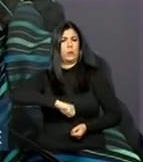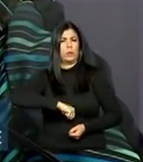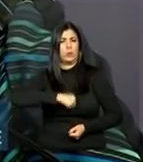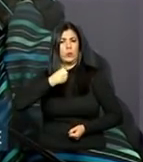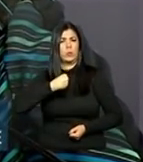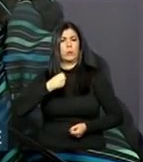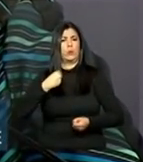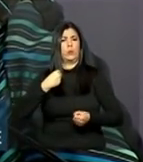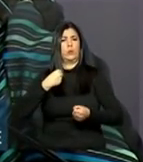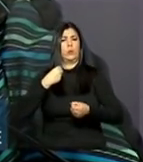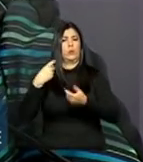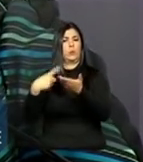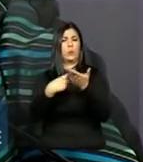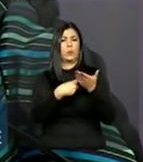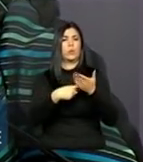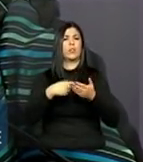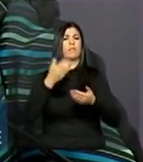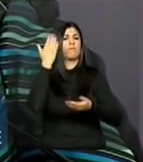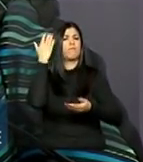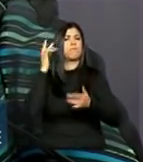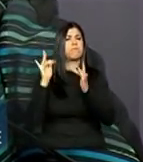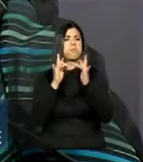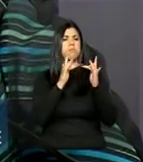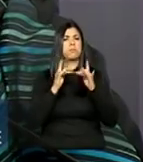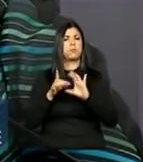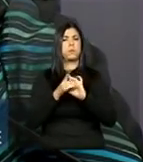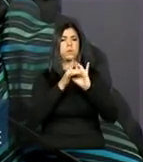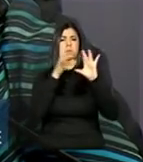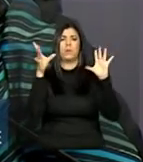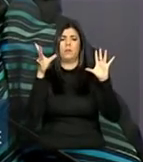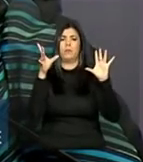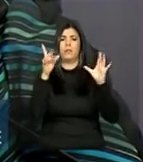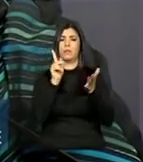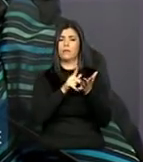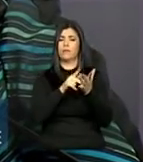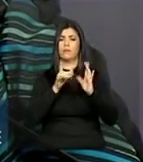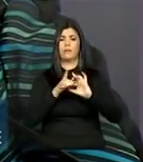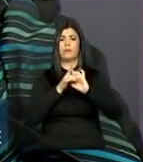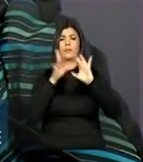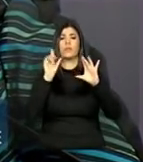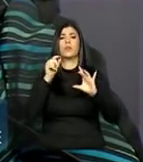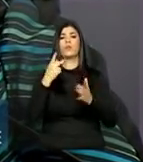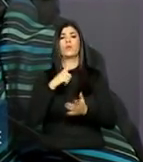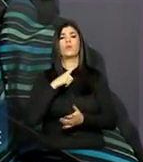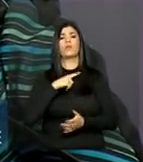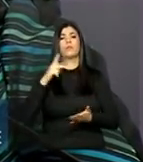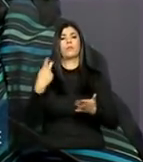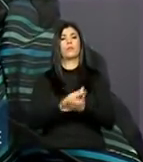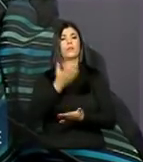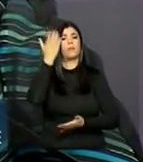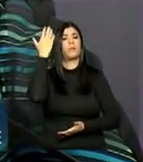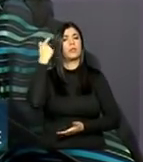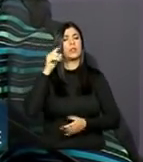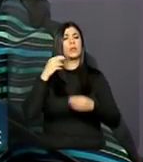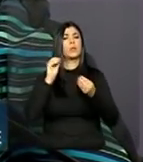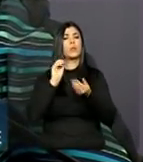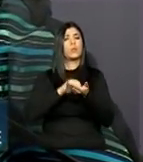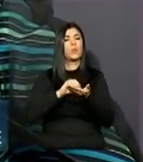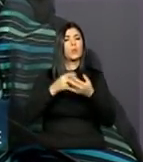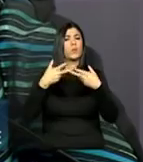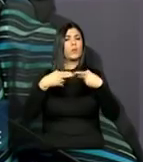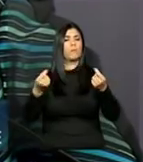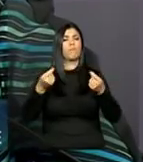acerto de contas a verdade liberta todos nós do que ficou por dizer por explicar por